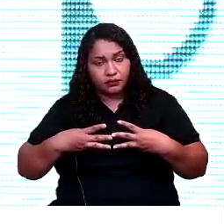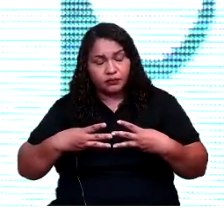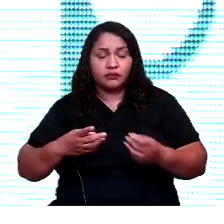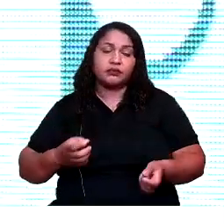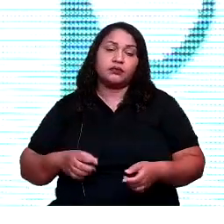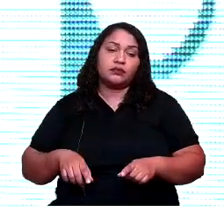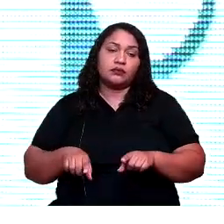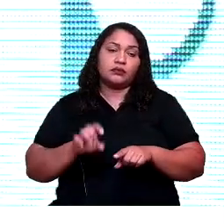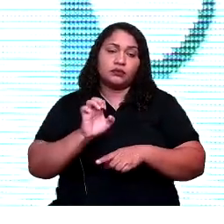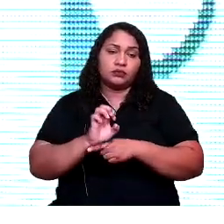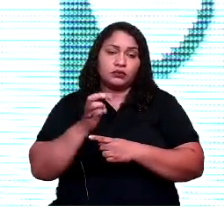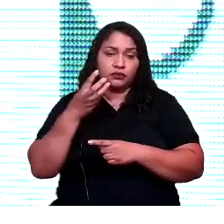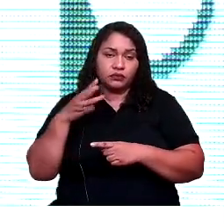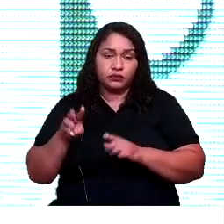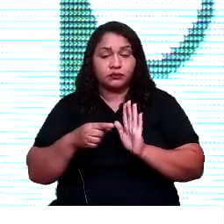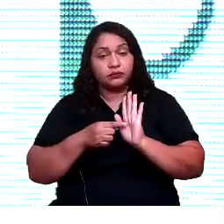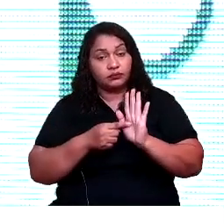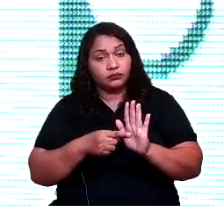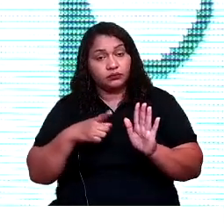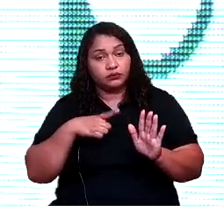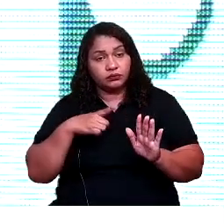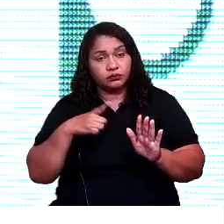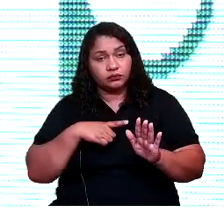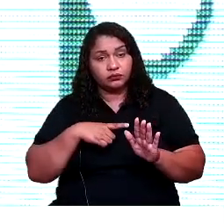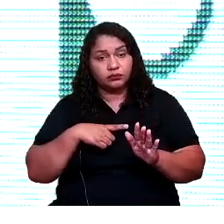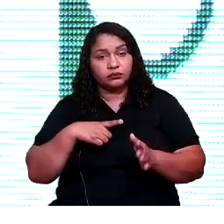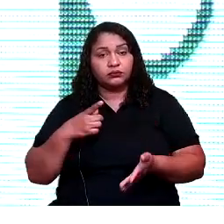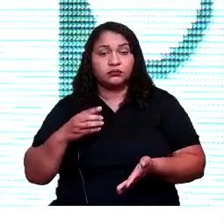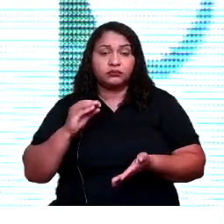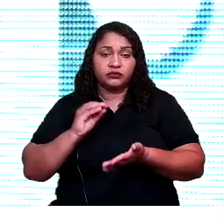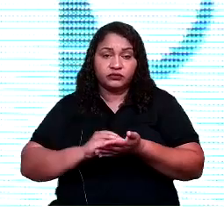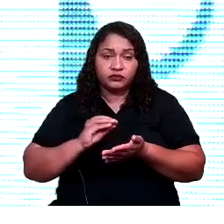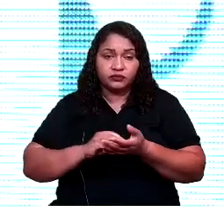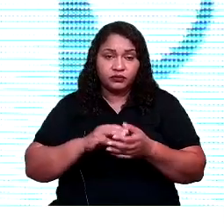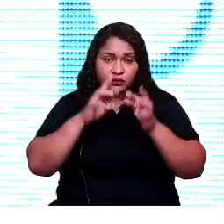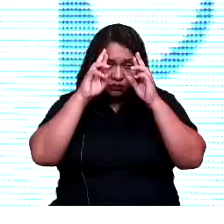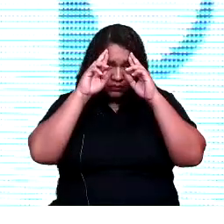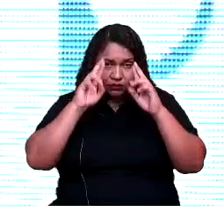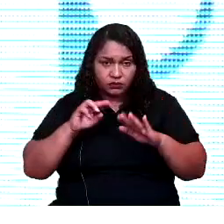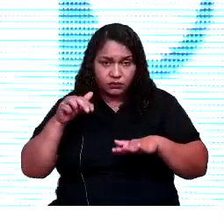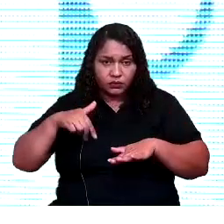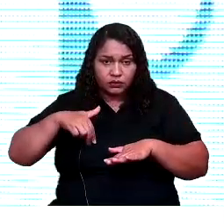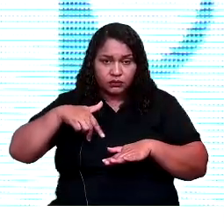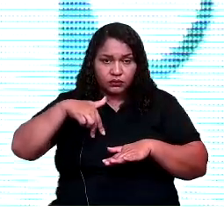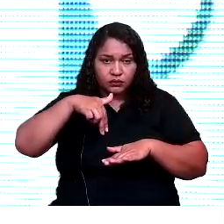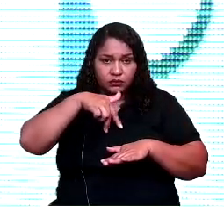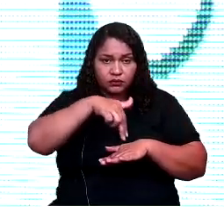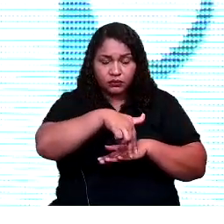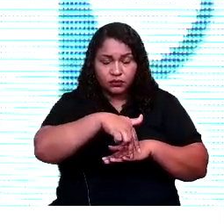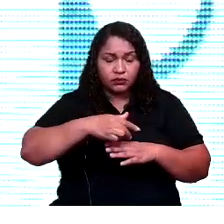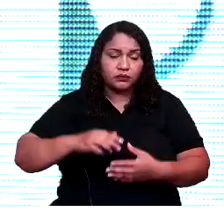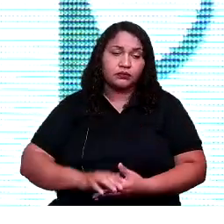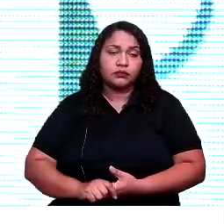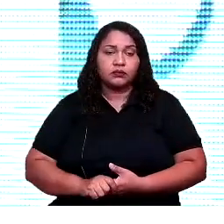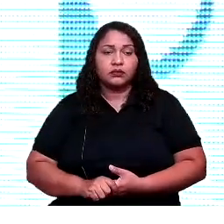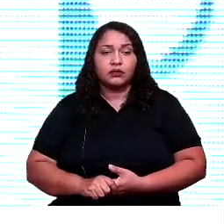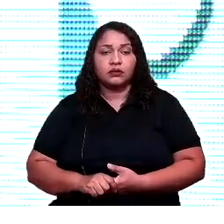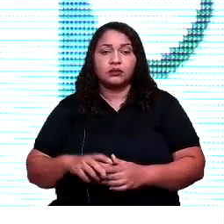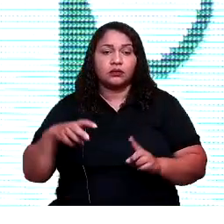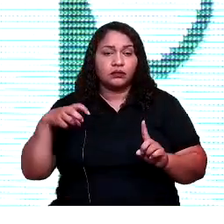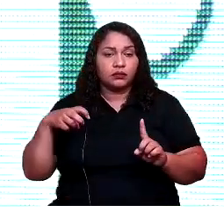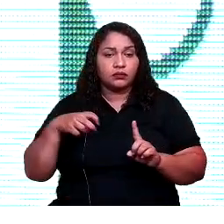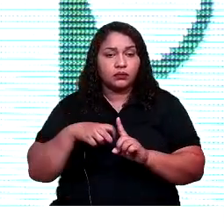Detran Maranhão departamento de trânsito que mostram que há um grande desrespeito de faixas de Pedestre aqui em Imperatriz as